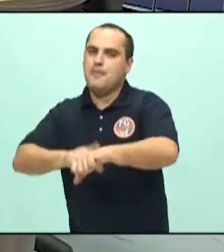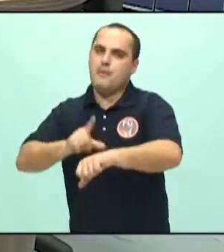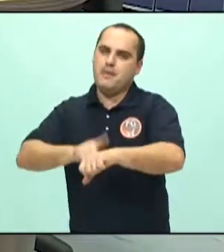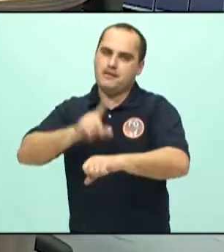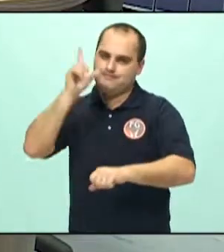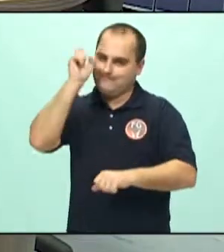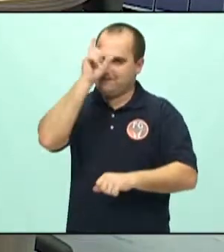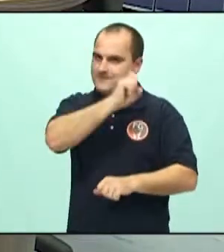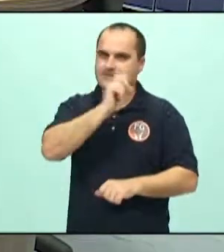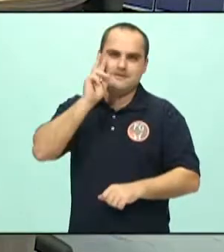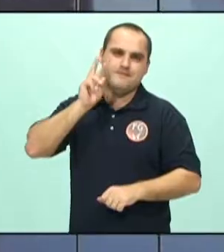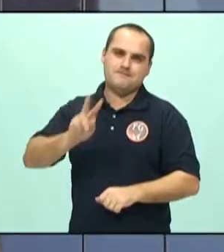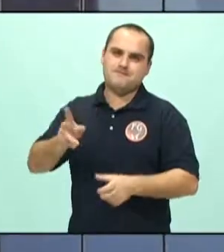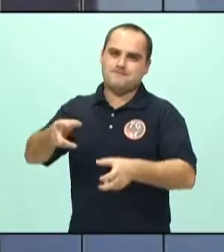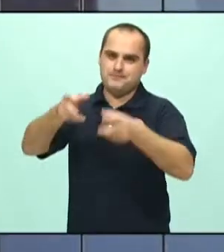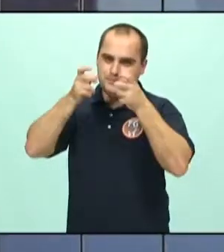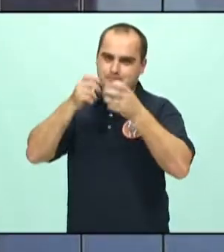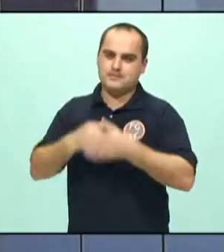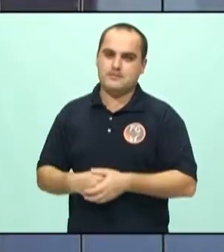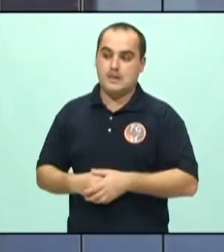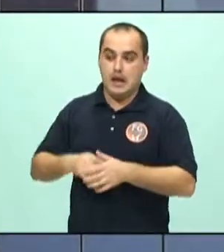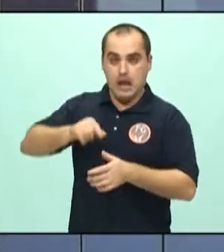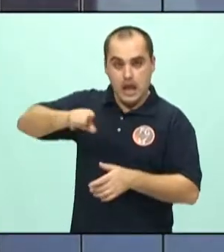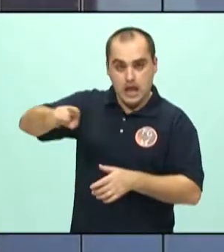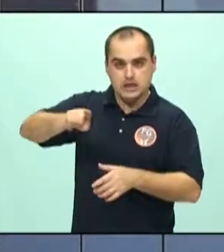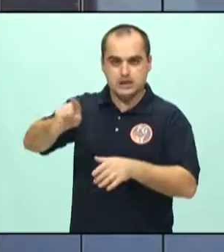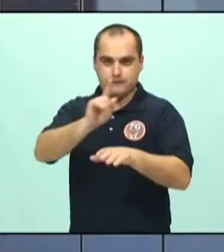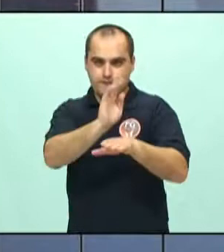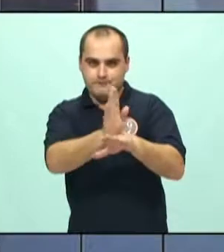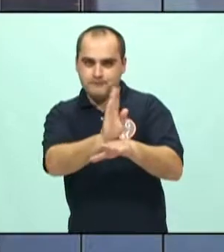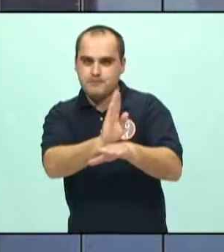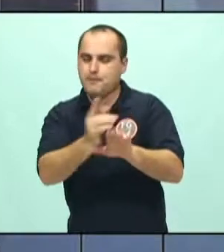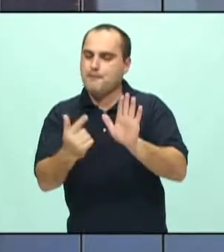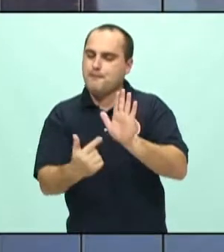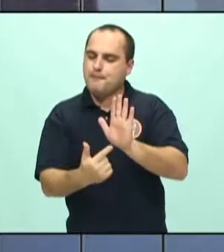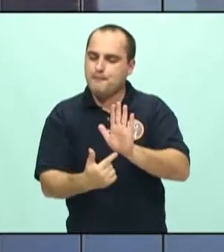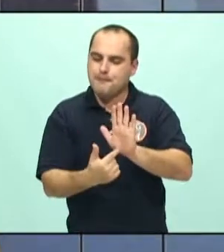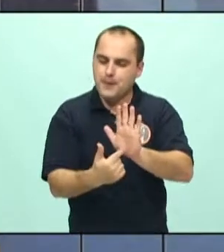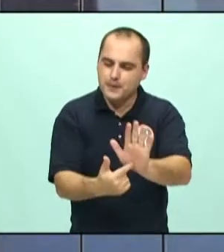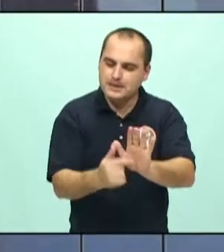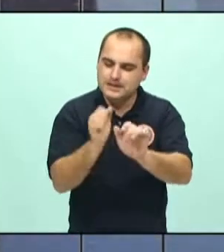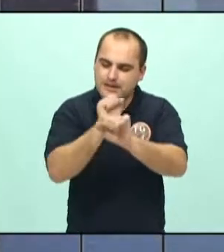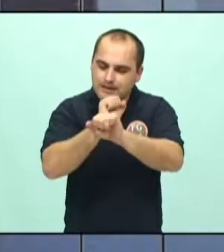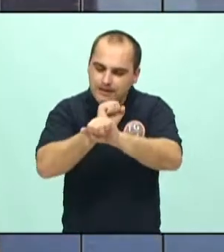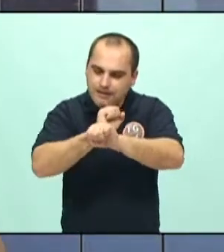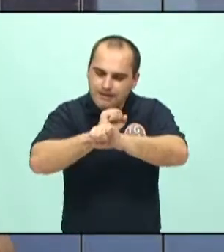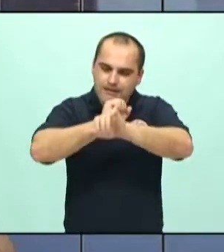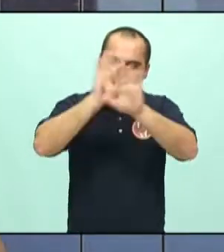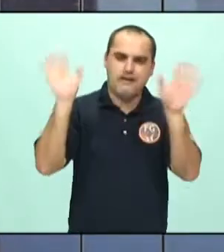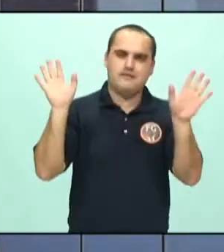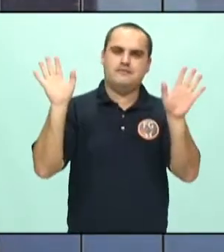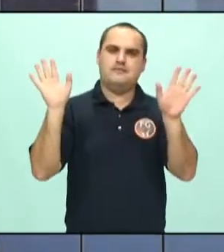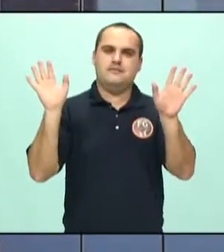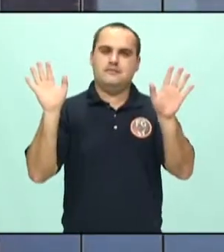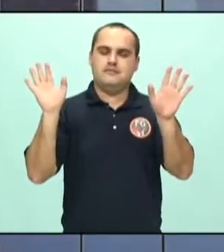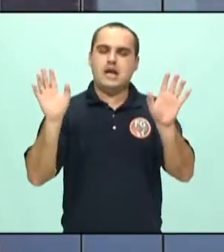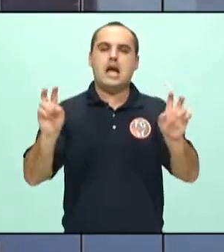difíceis, né? Esse documentário ele vem trazer sobre o